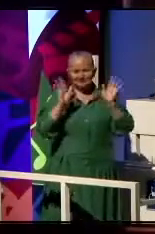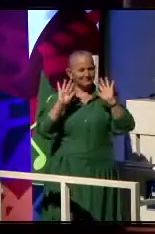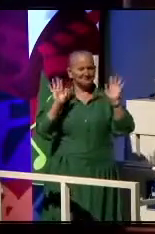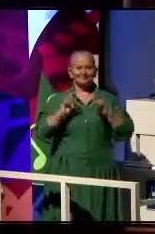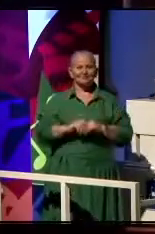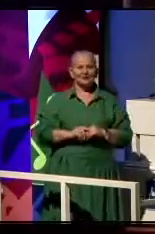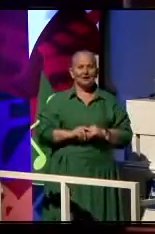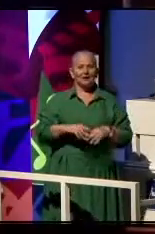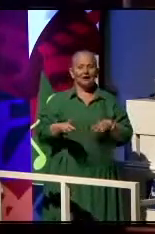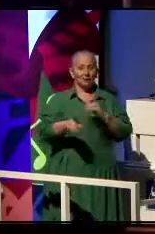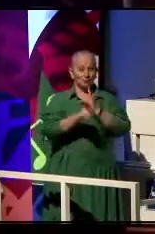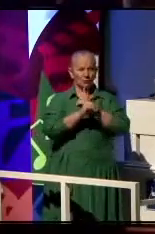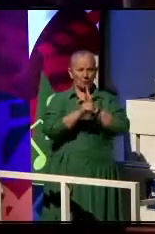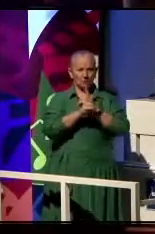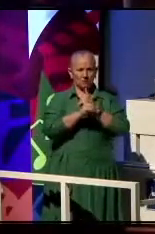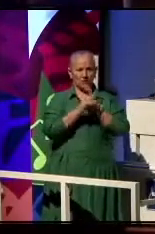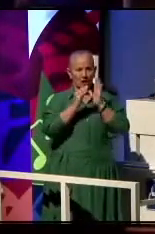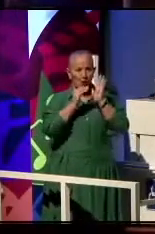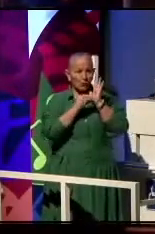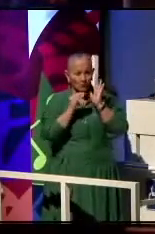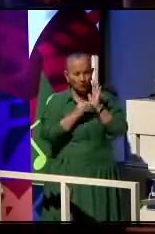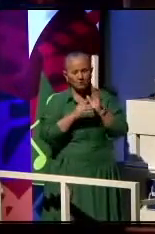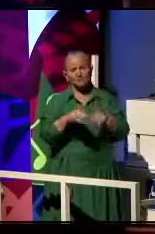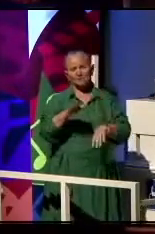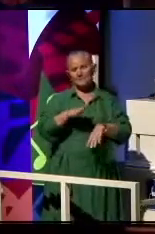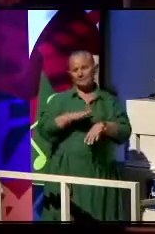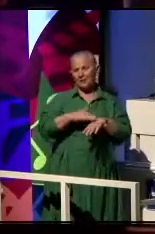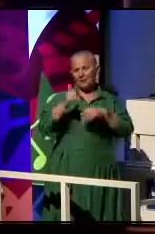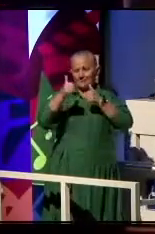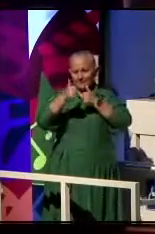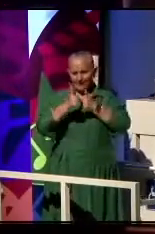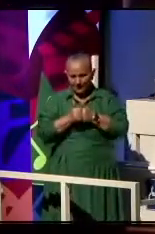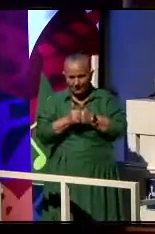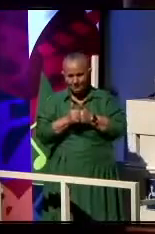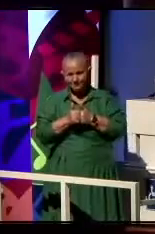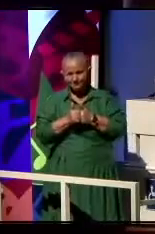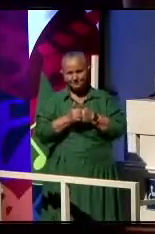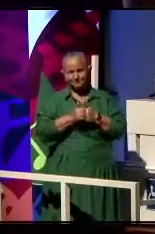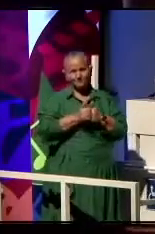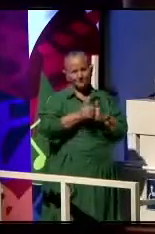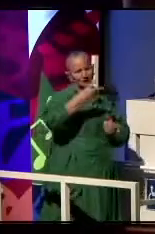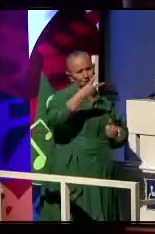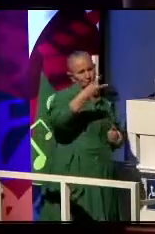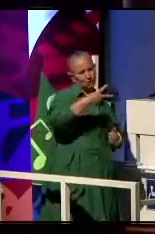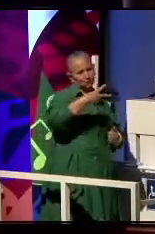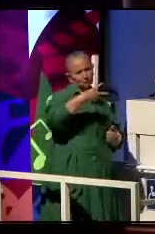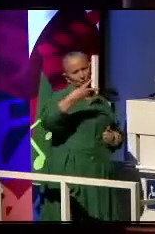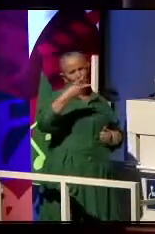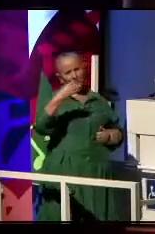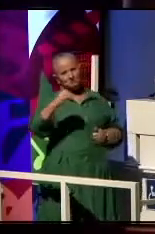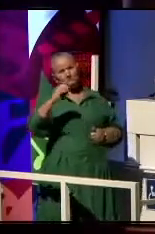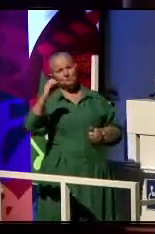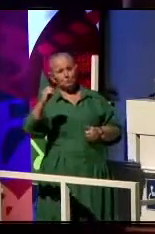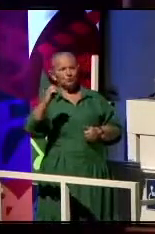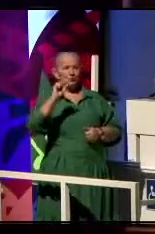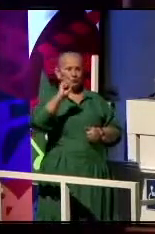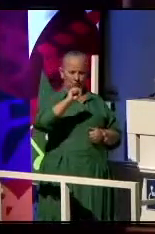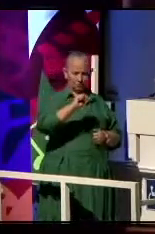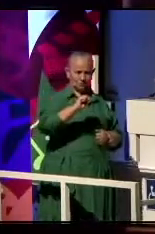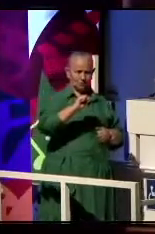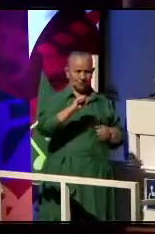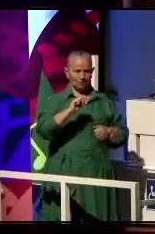o último encontro que eu tive com o Milton Nascimento, assim, mais de perto, foi quando o livro ficou pronto, em 2008. Eu estive em Três Pontas, e nós sentamos numa